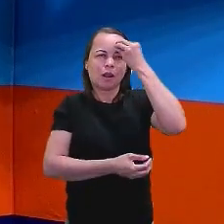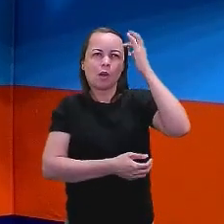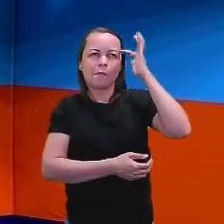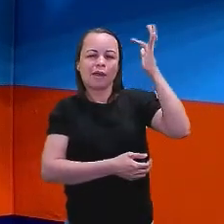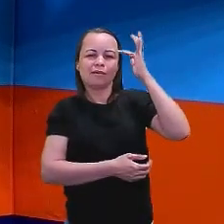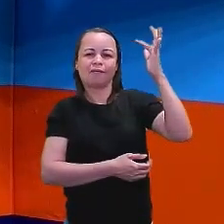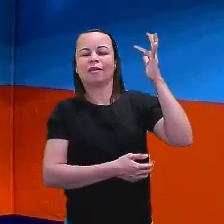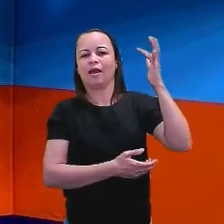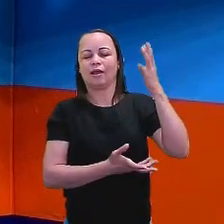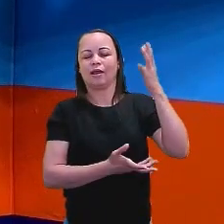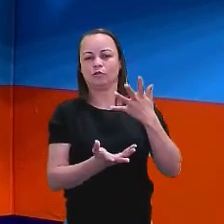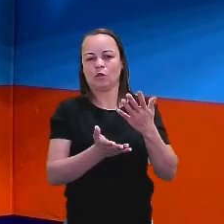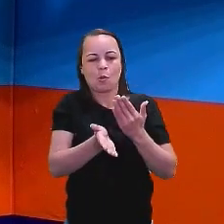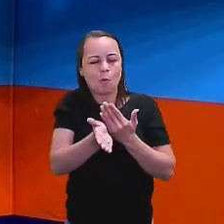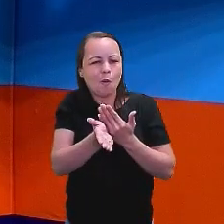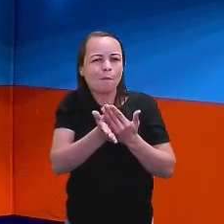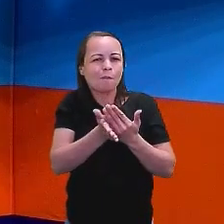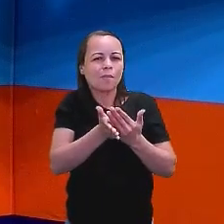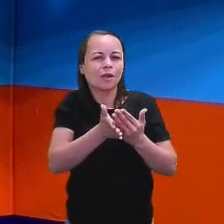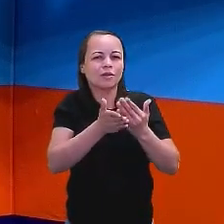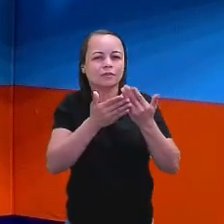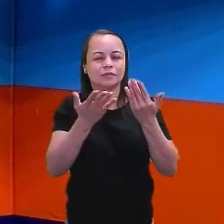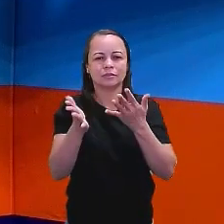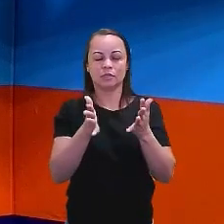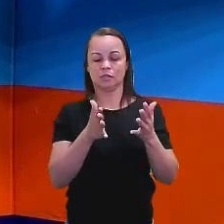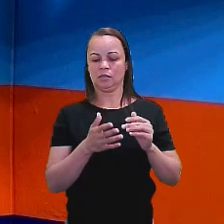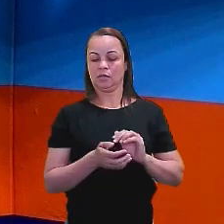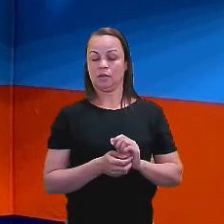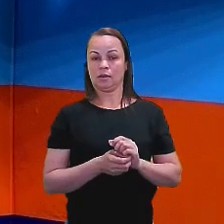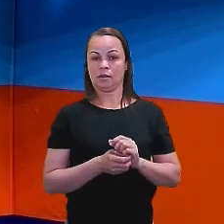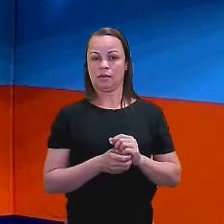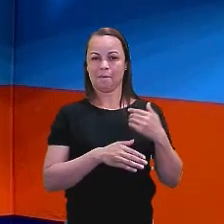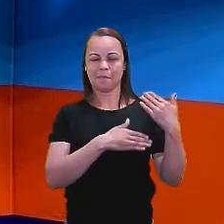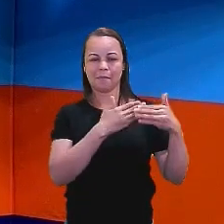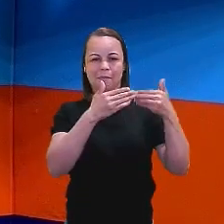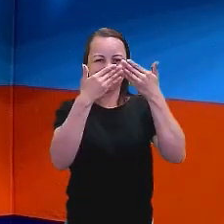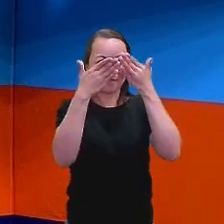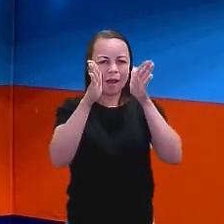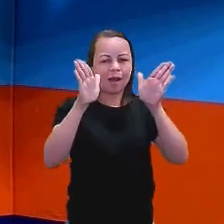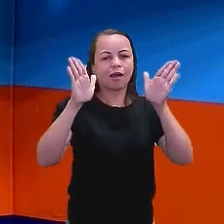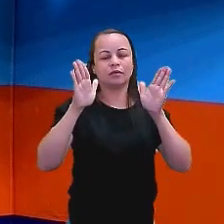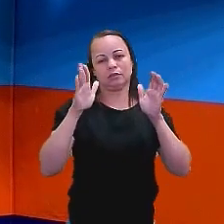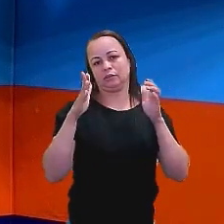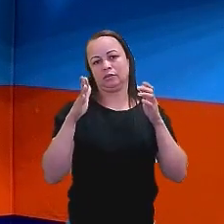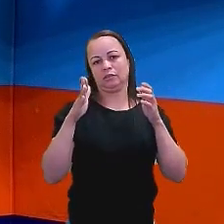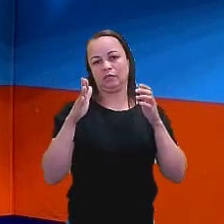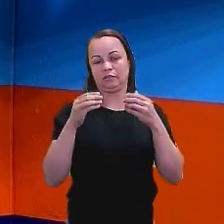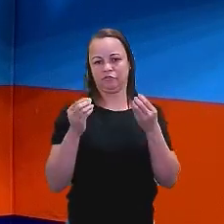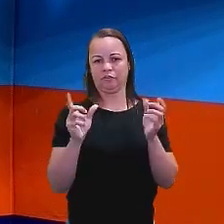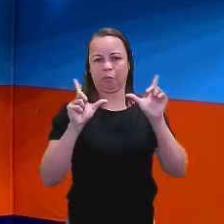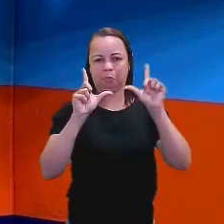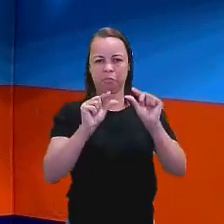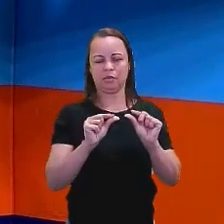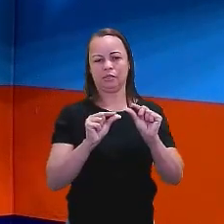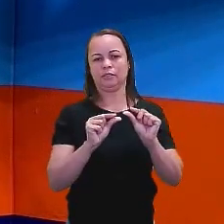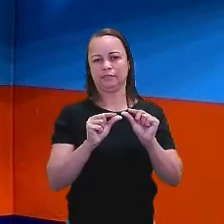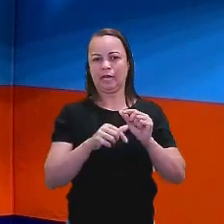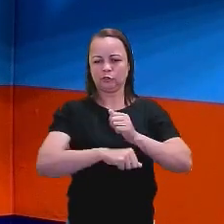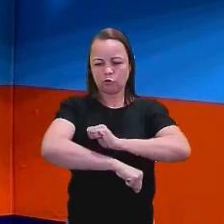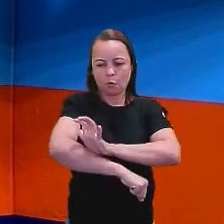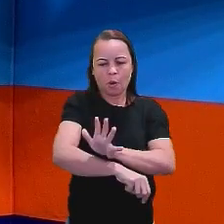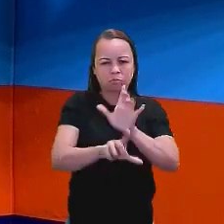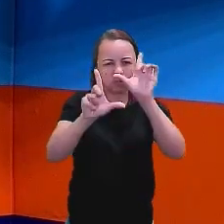imaginário, ele comece a ser, ou ele passe a ser inviabilizado, a